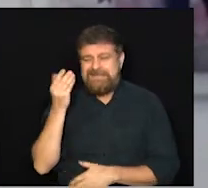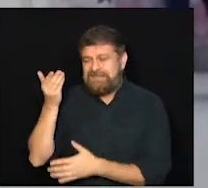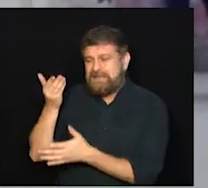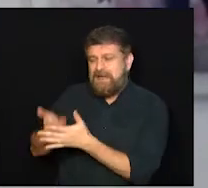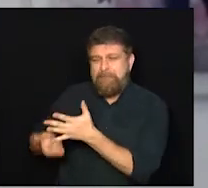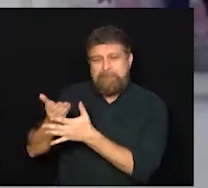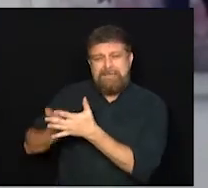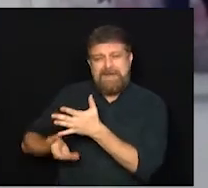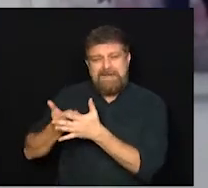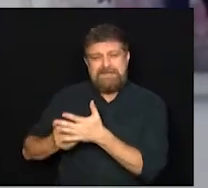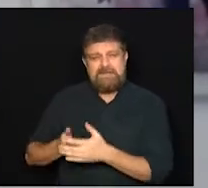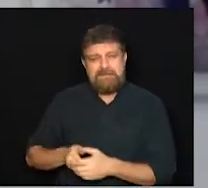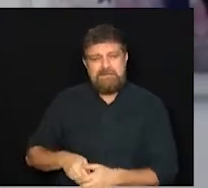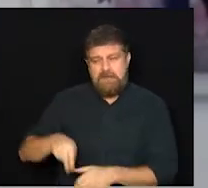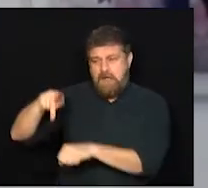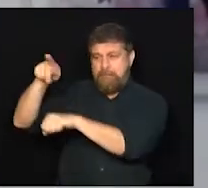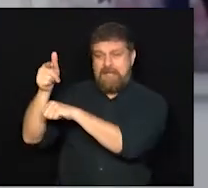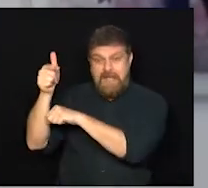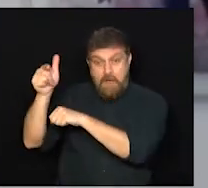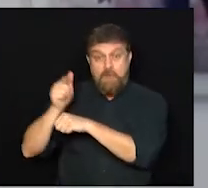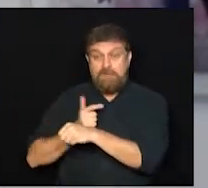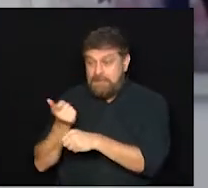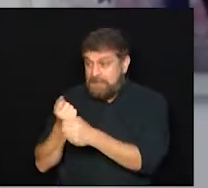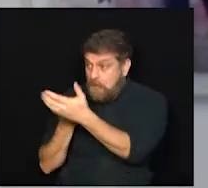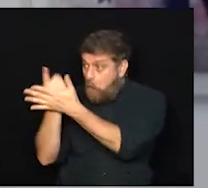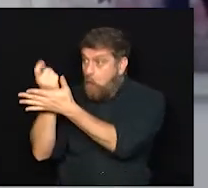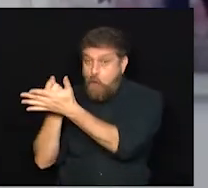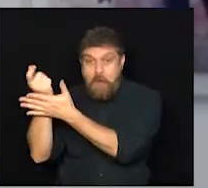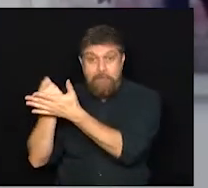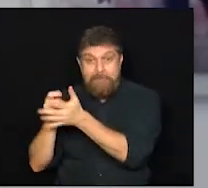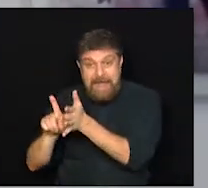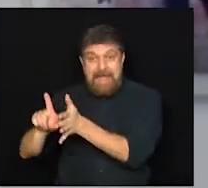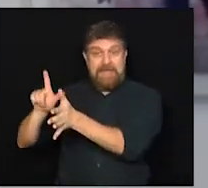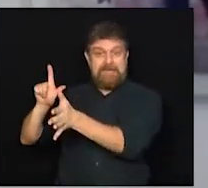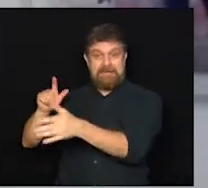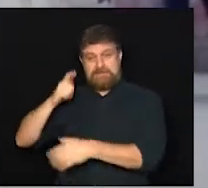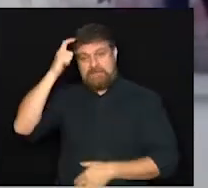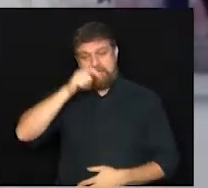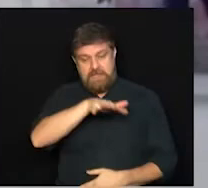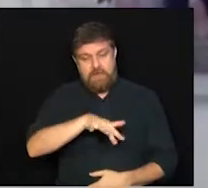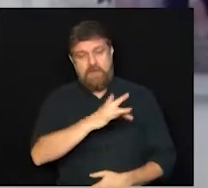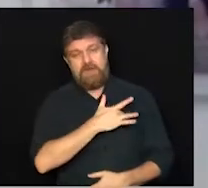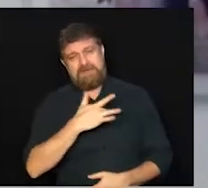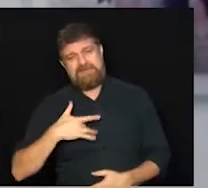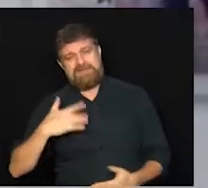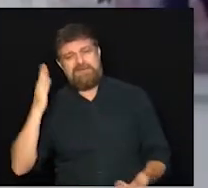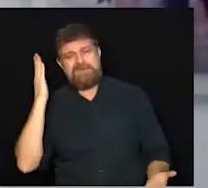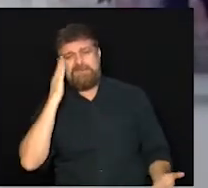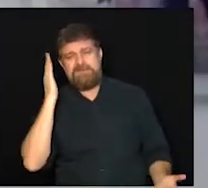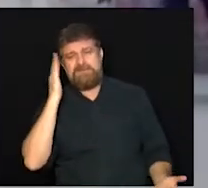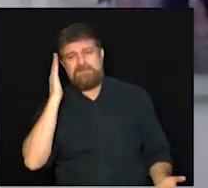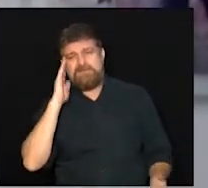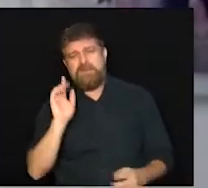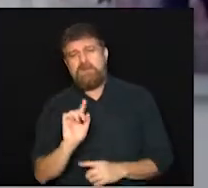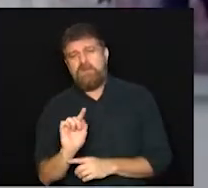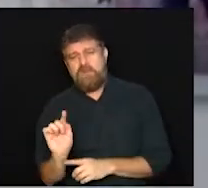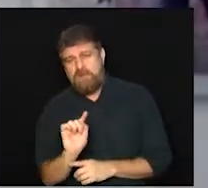no mercado internacional disputar as vacinas, porque eu que sou da área da saúde sei